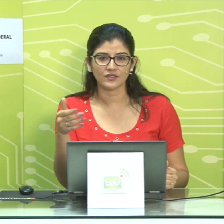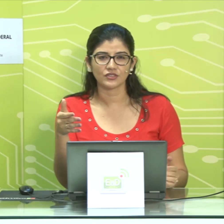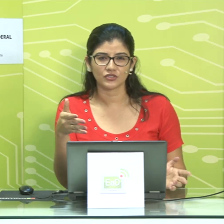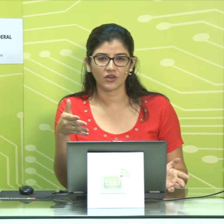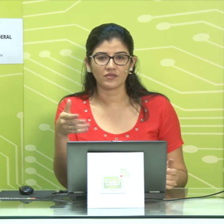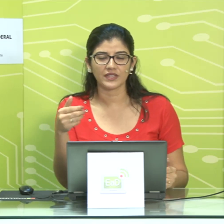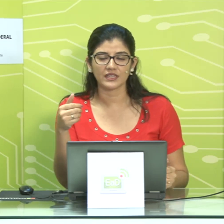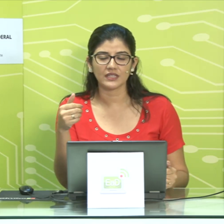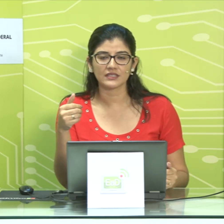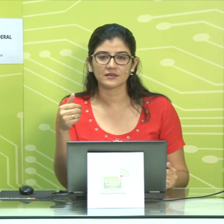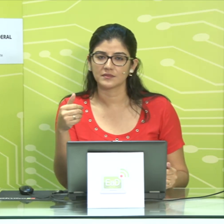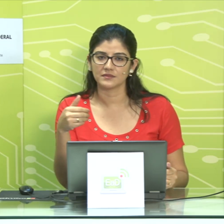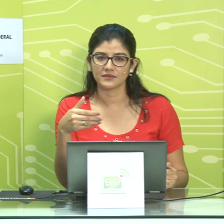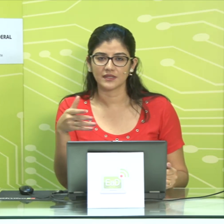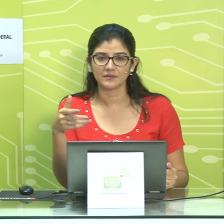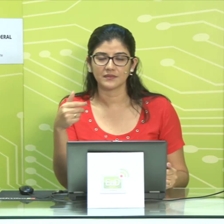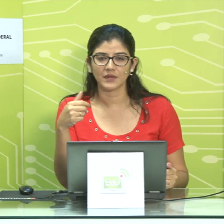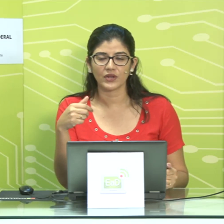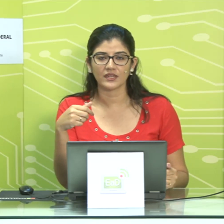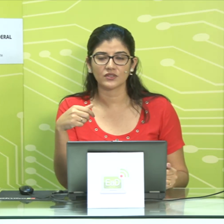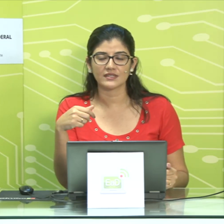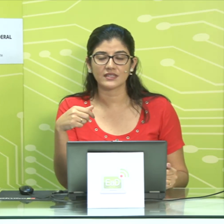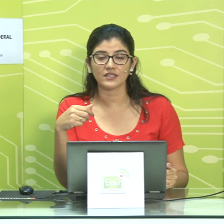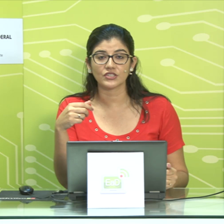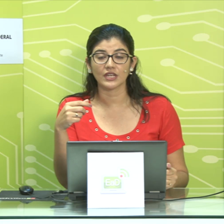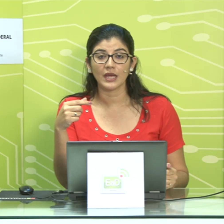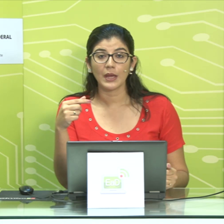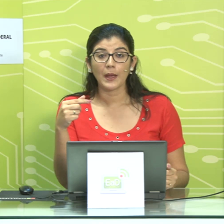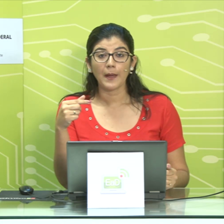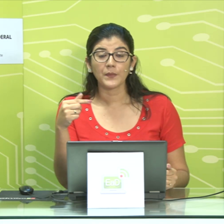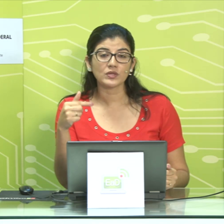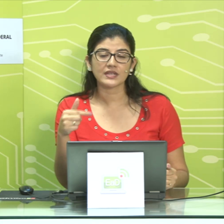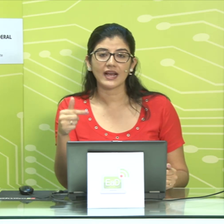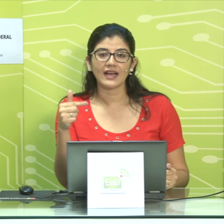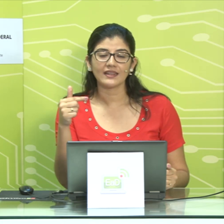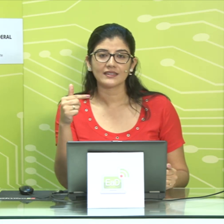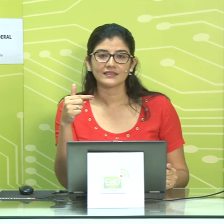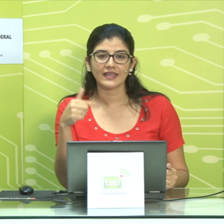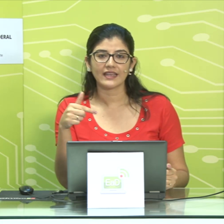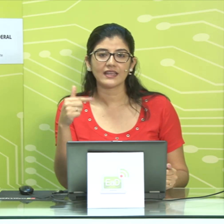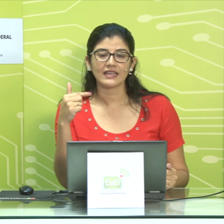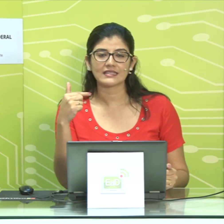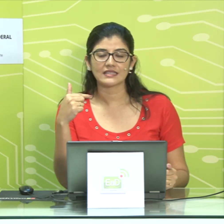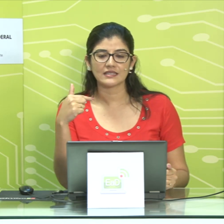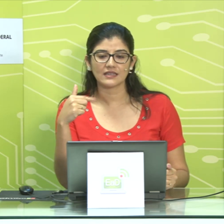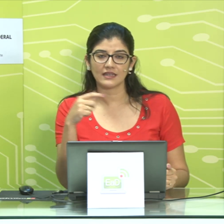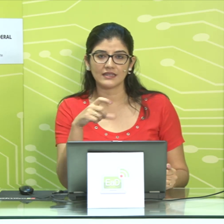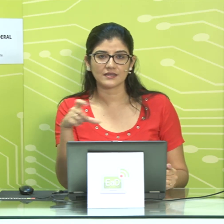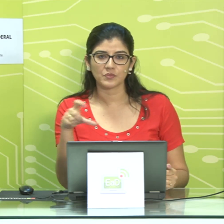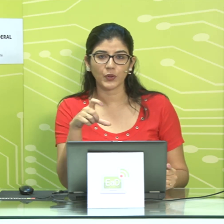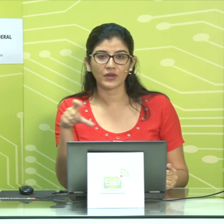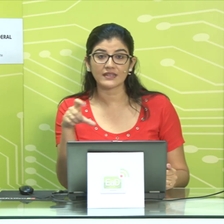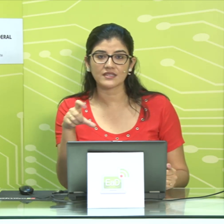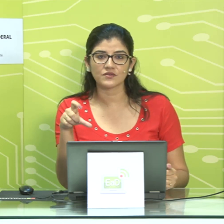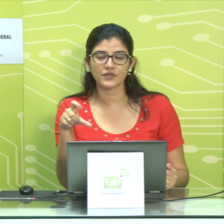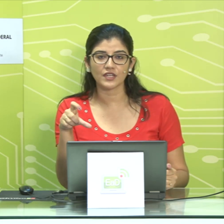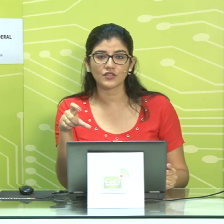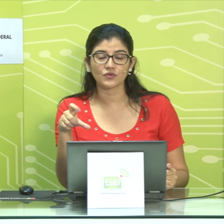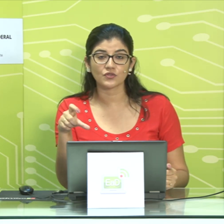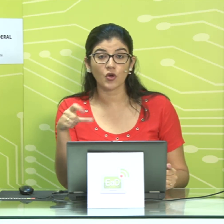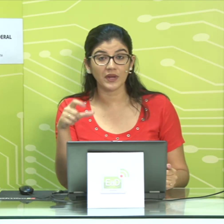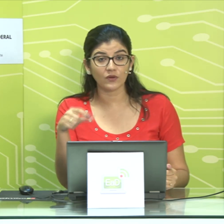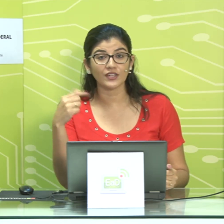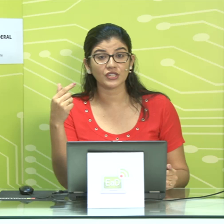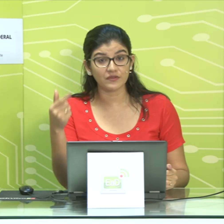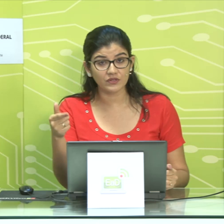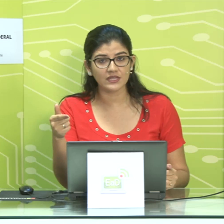uma idade jovem ainda, né, maioria adolescente, buscar ter procurar esses